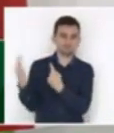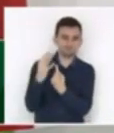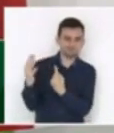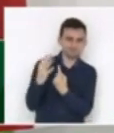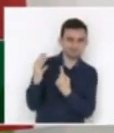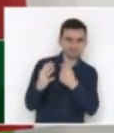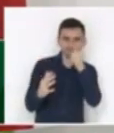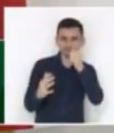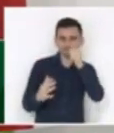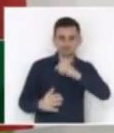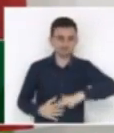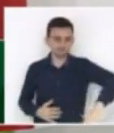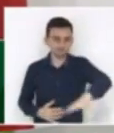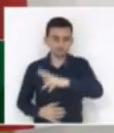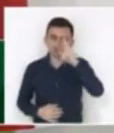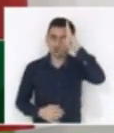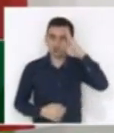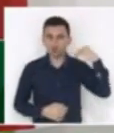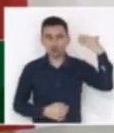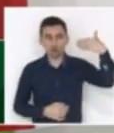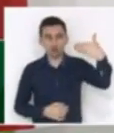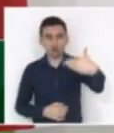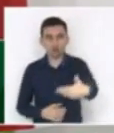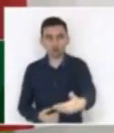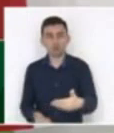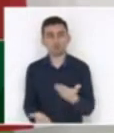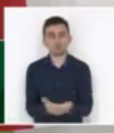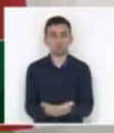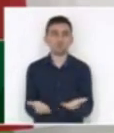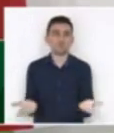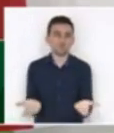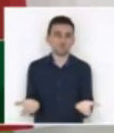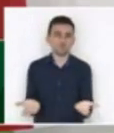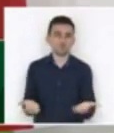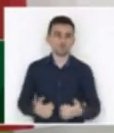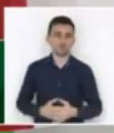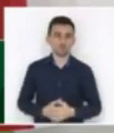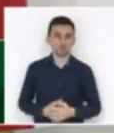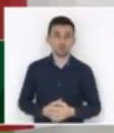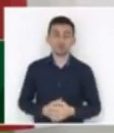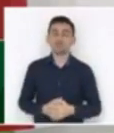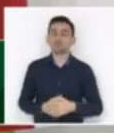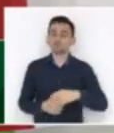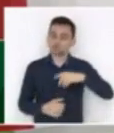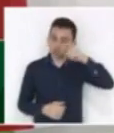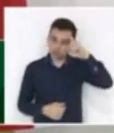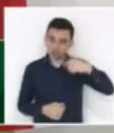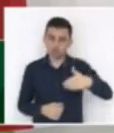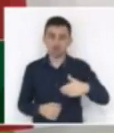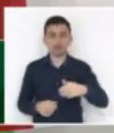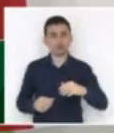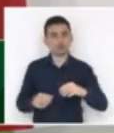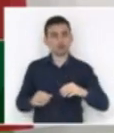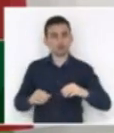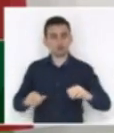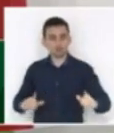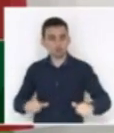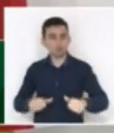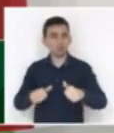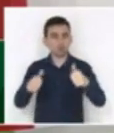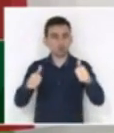submetidas historicamente. Cada dia mais fortes e menos